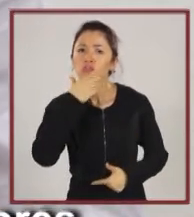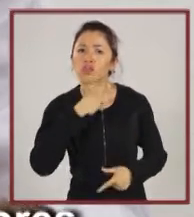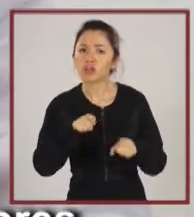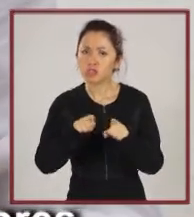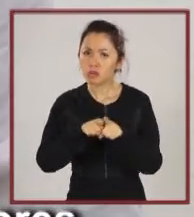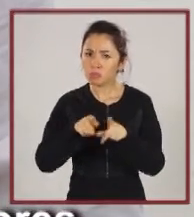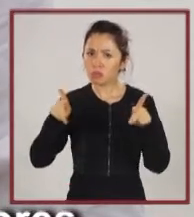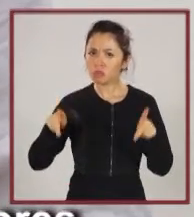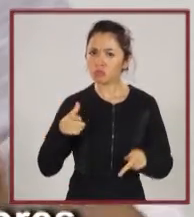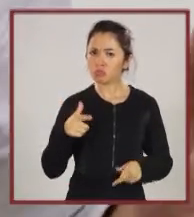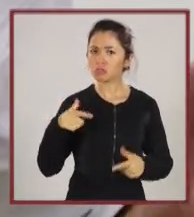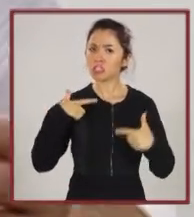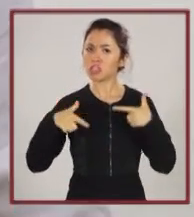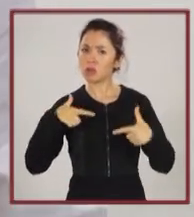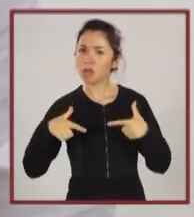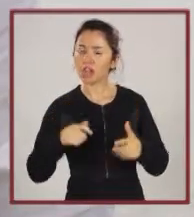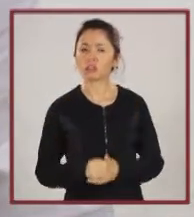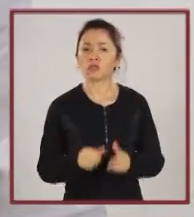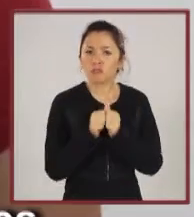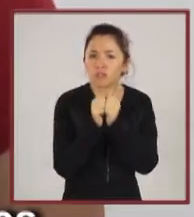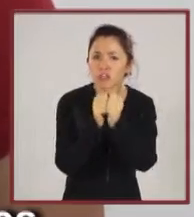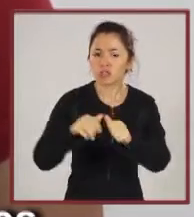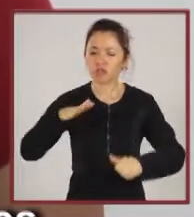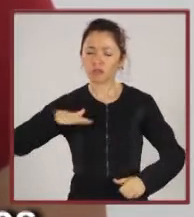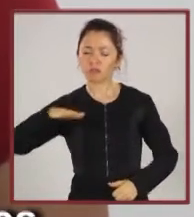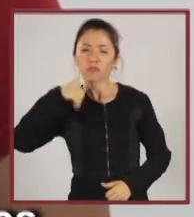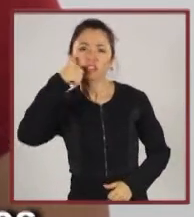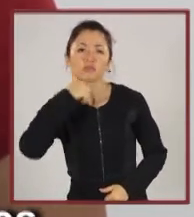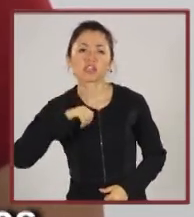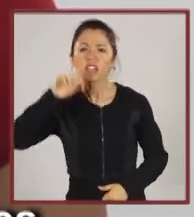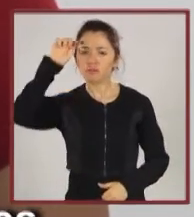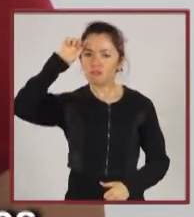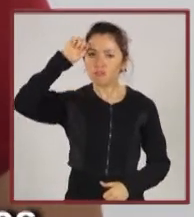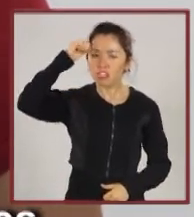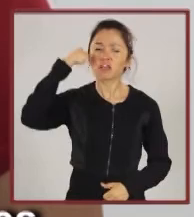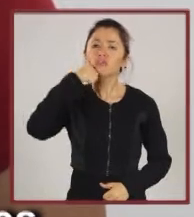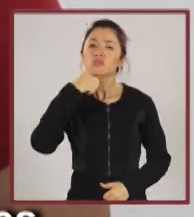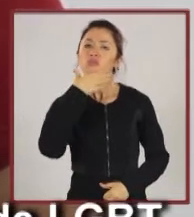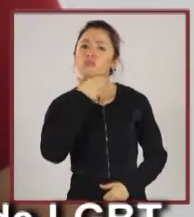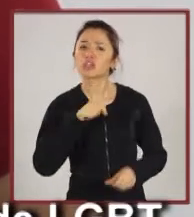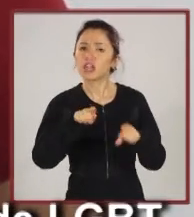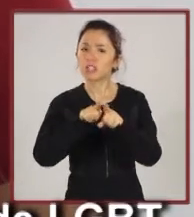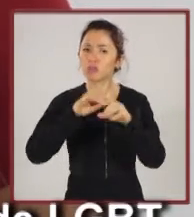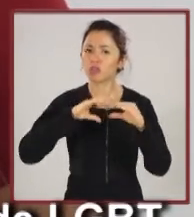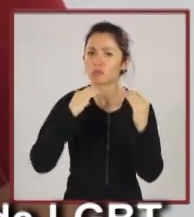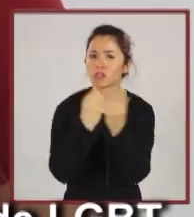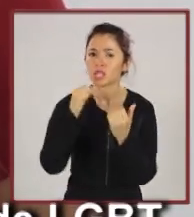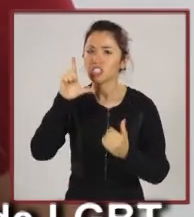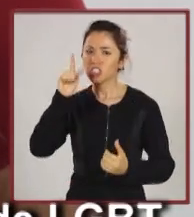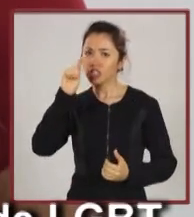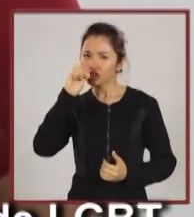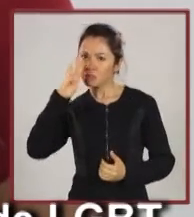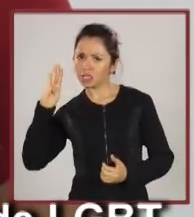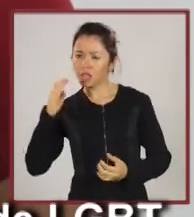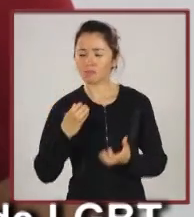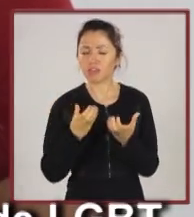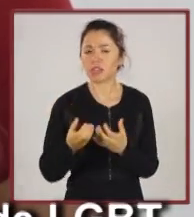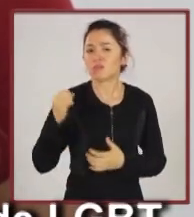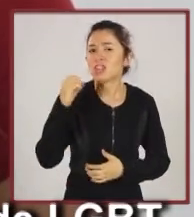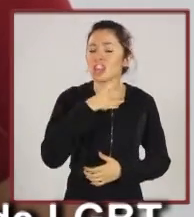pelo direito dos trabalhadores e dos desempregados. Unidos com o movimento das mulheres, com os negros e negras e com a